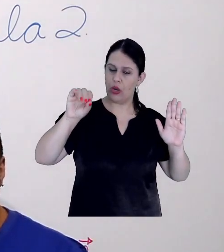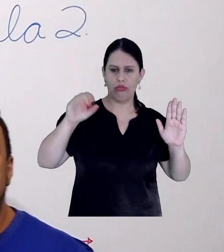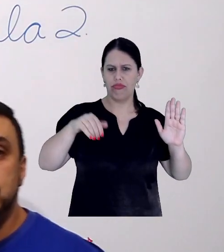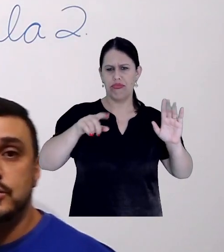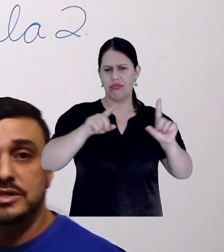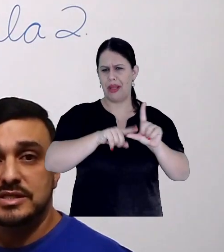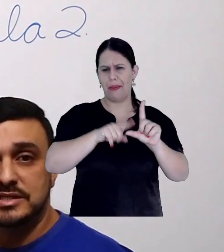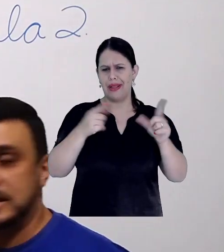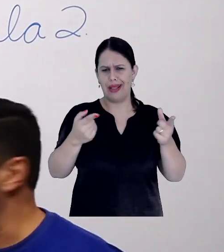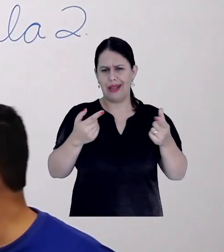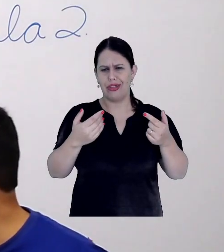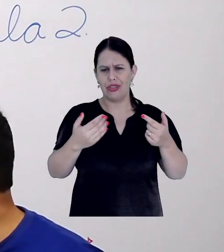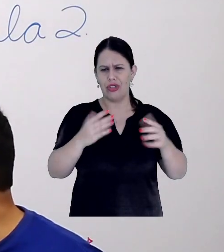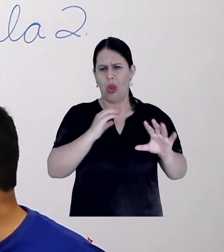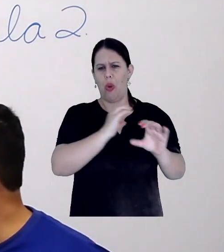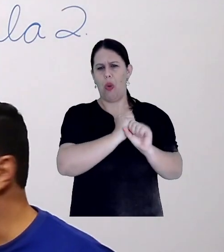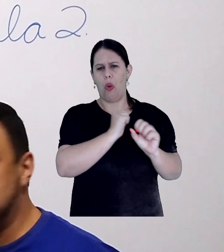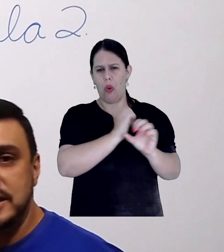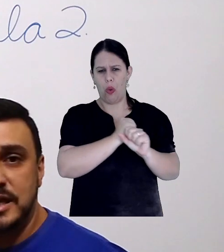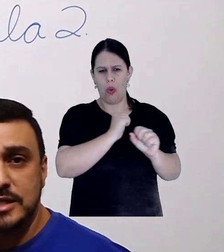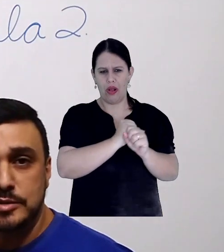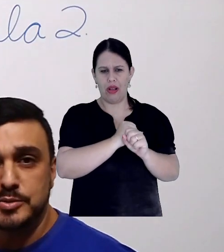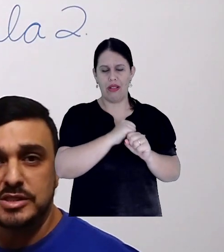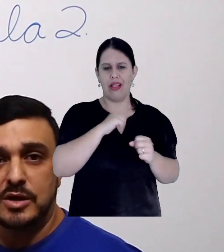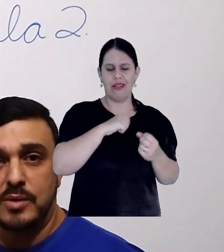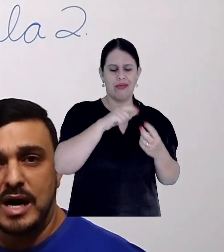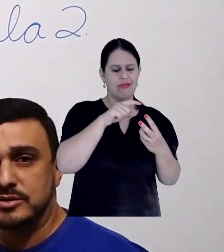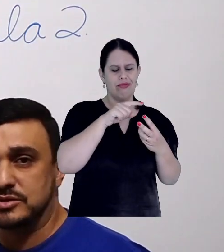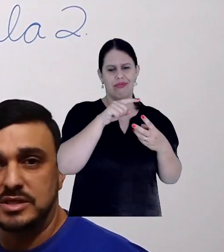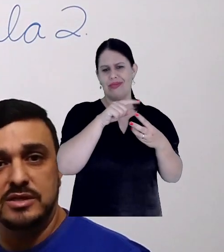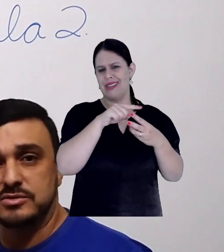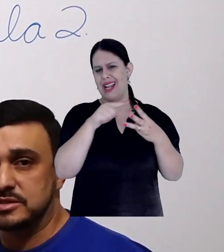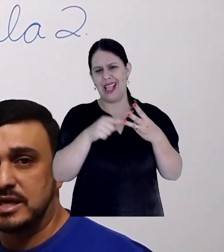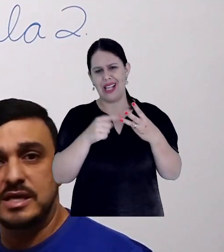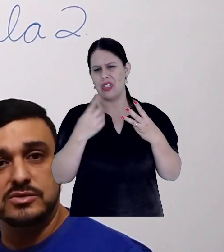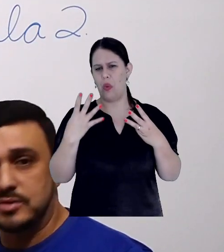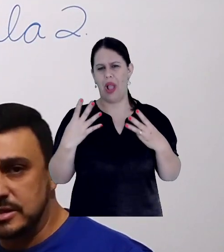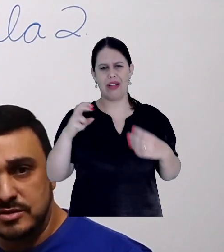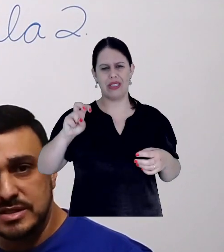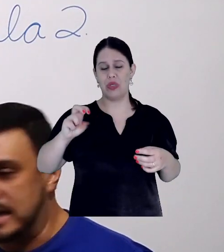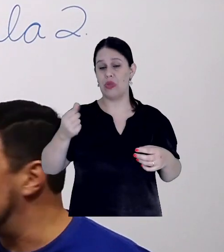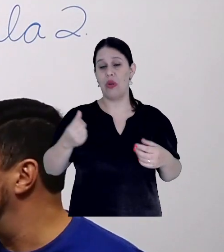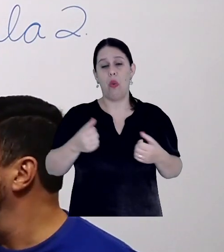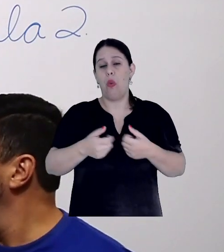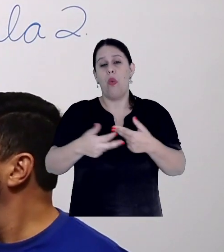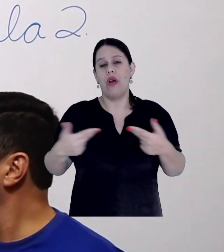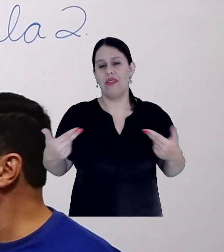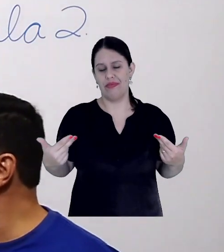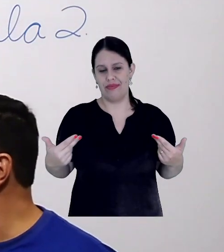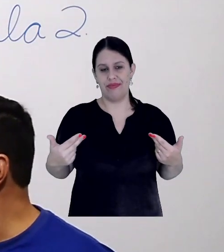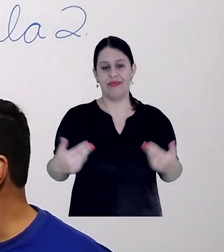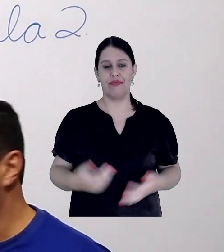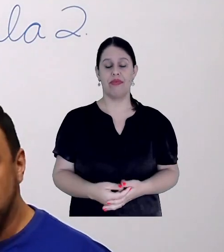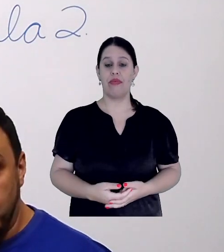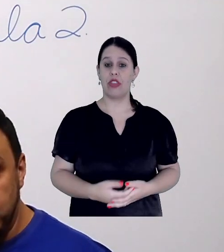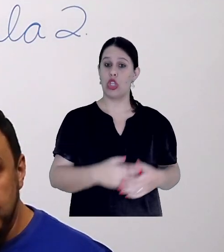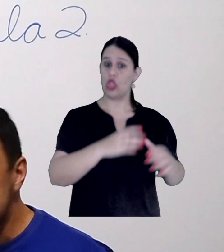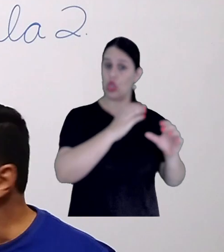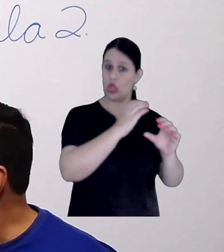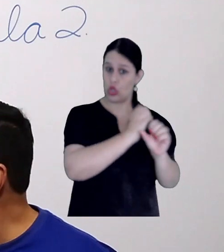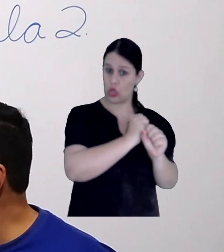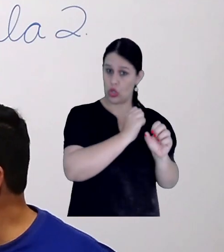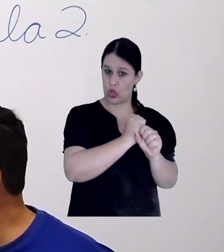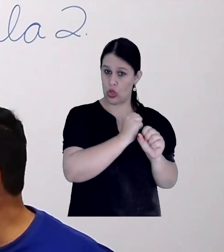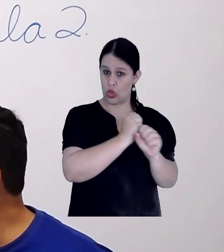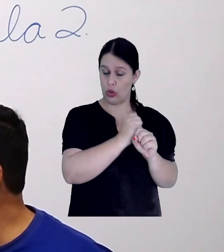de quantos vetores você esteja somando, aqui tem 3, mas podia ter 4, 5, 6, quantos eu quisesse. O vetor